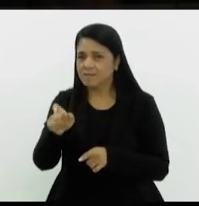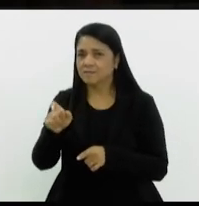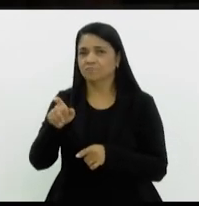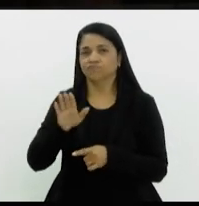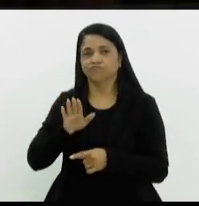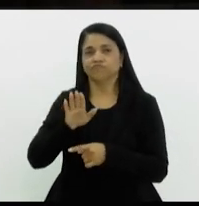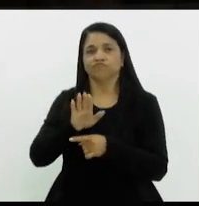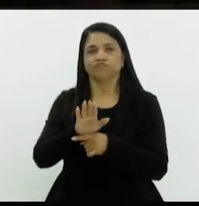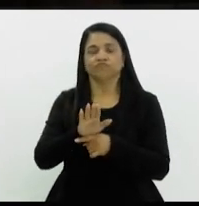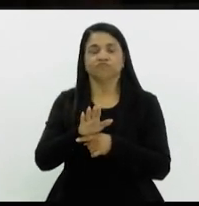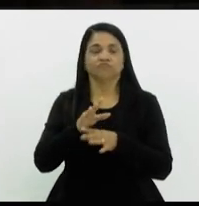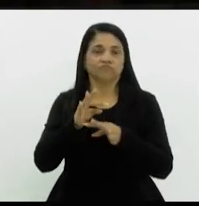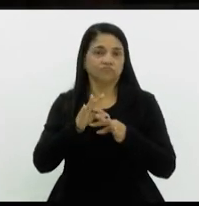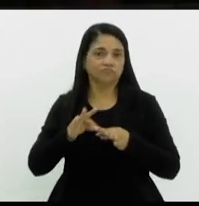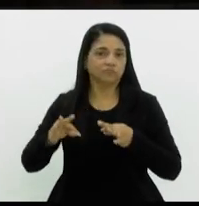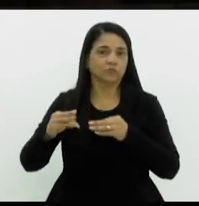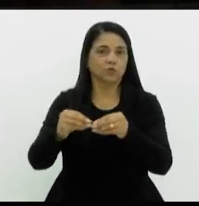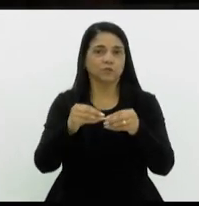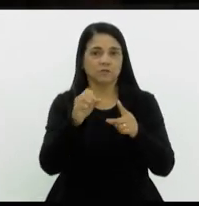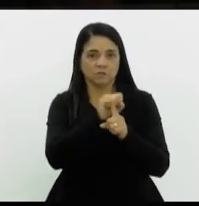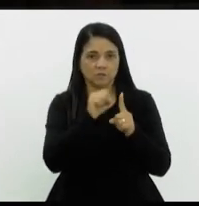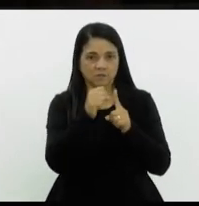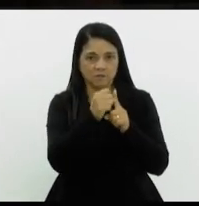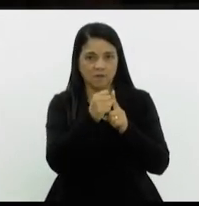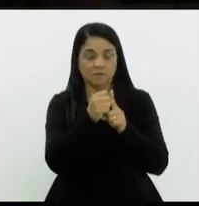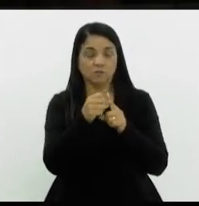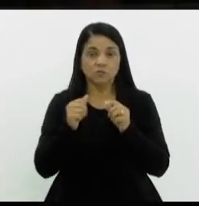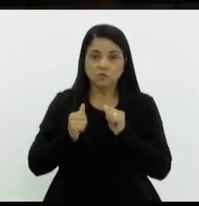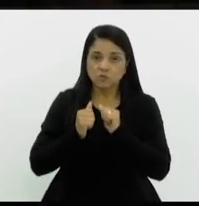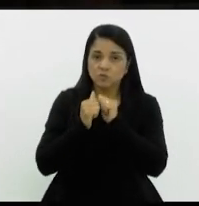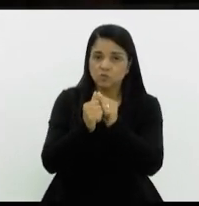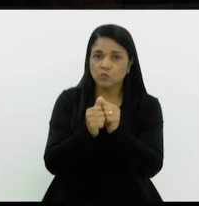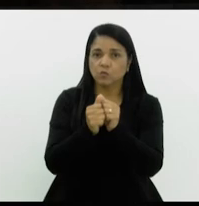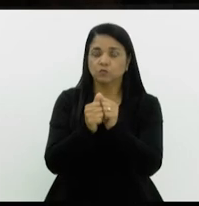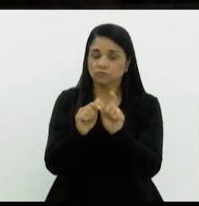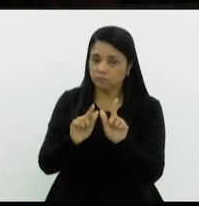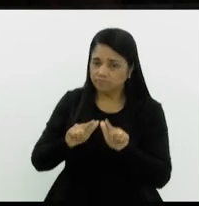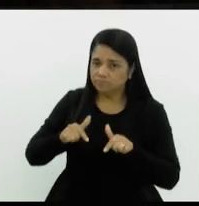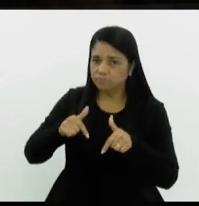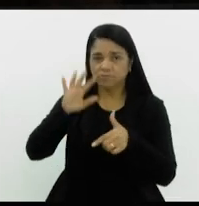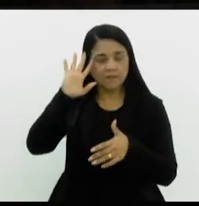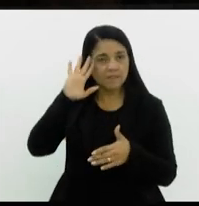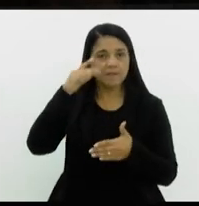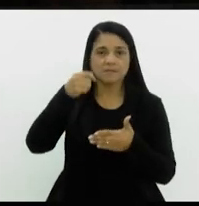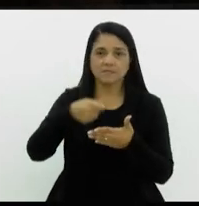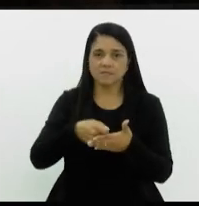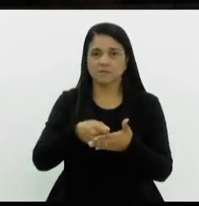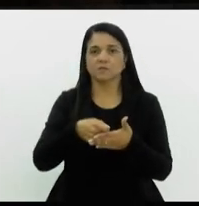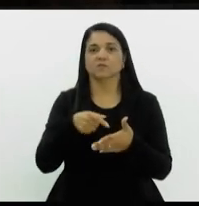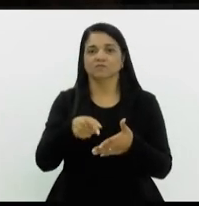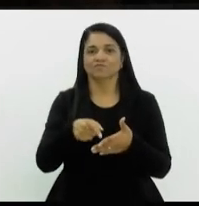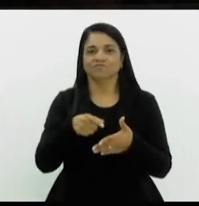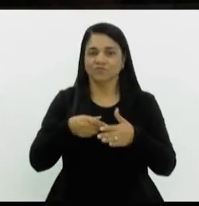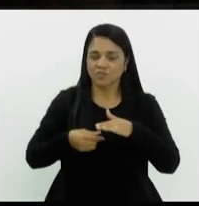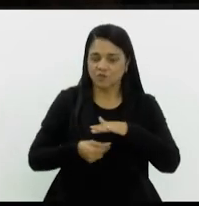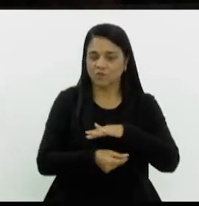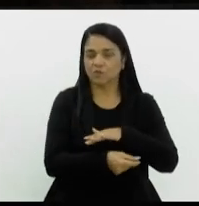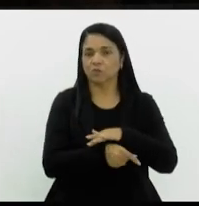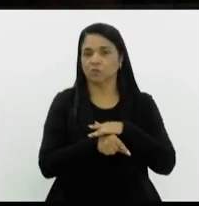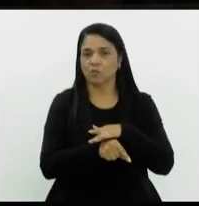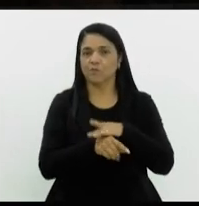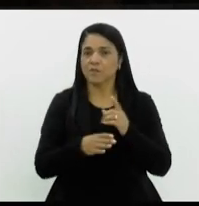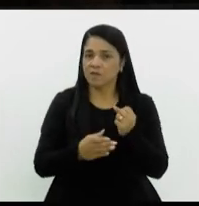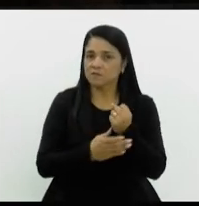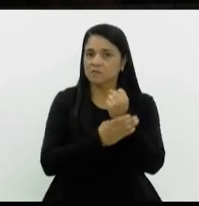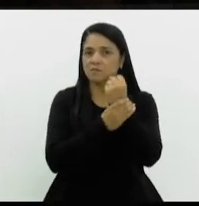contribuir para o bem comum. Que possamos juntos tomar as medidas necessárias para a manutenção desse fundo, assegurando